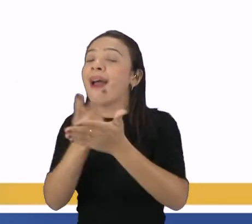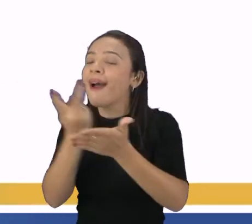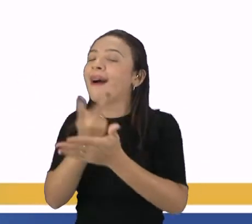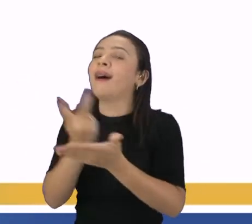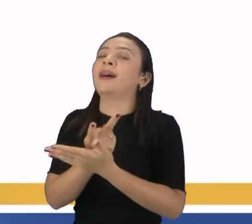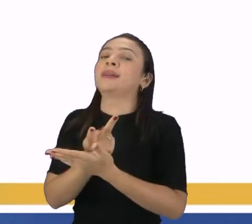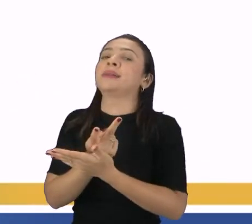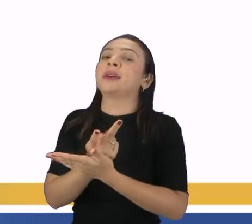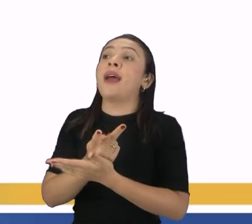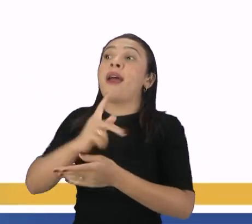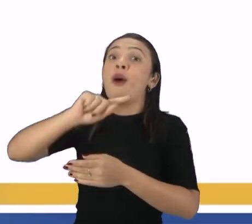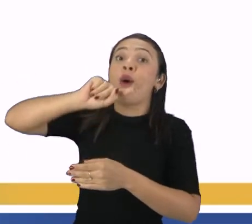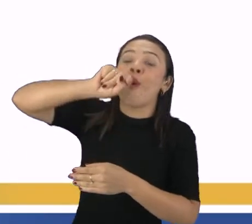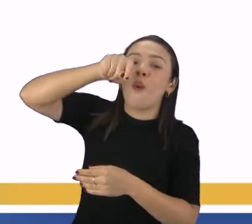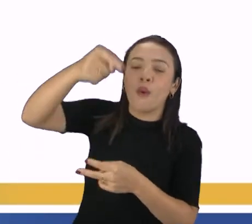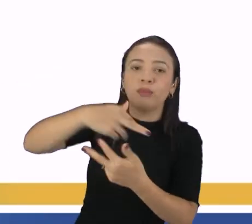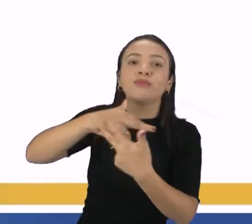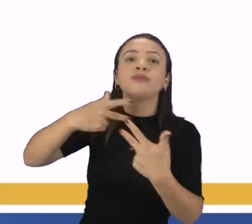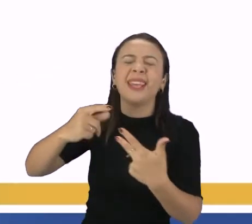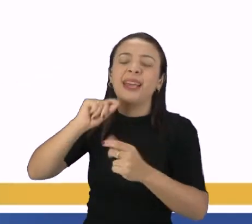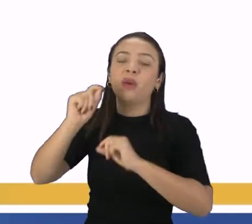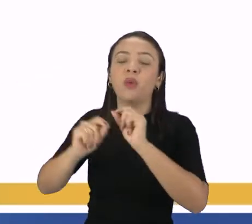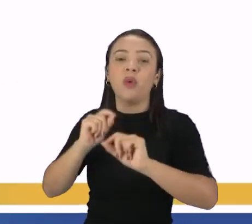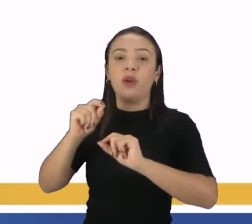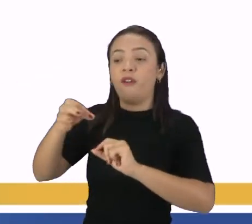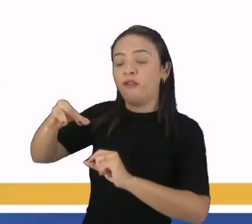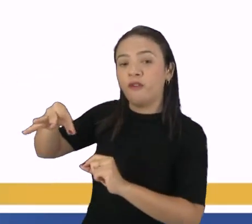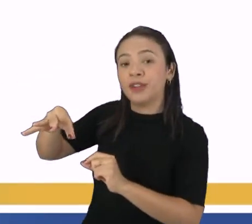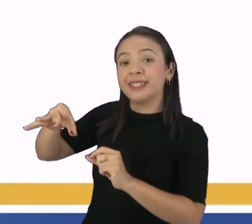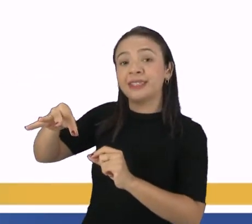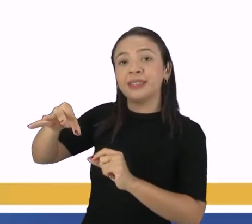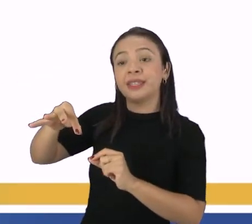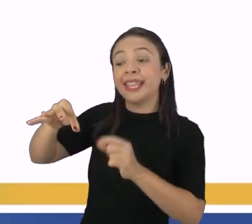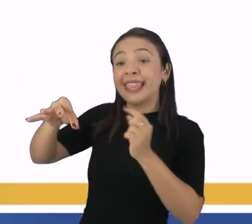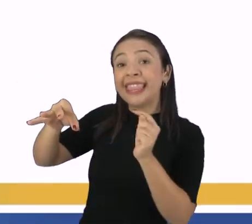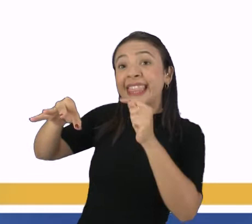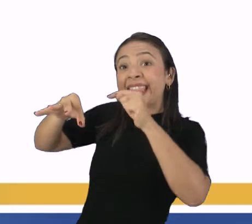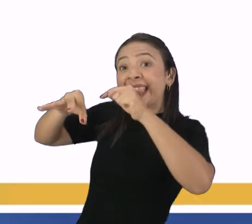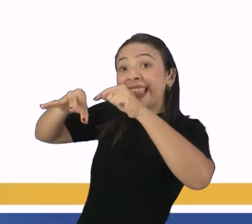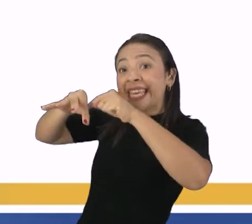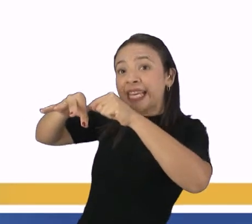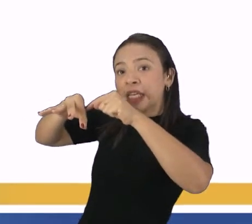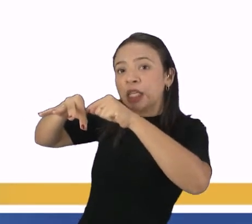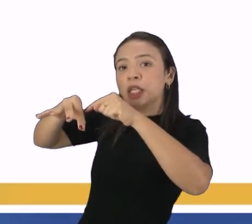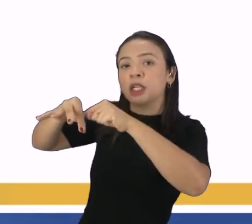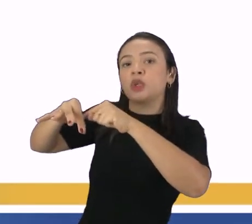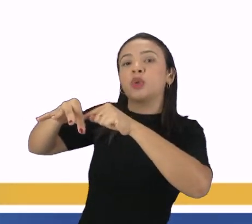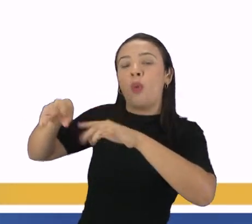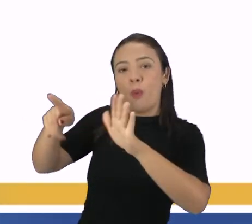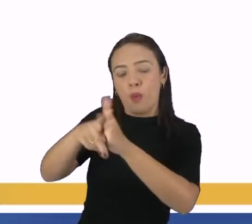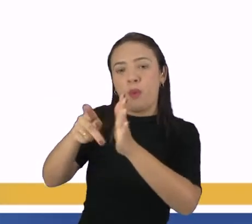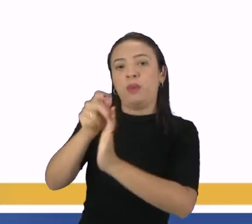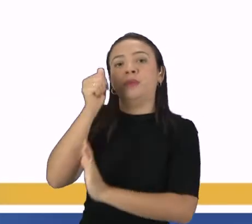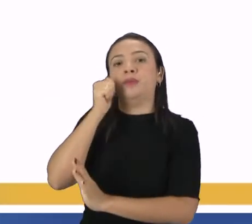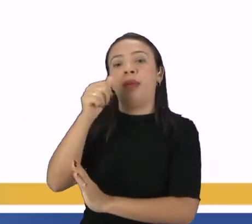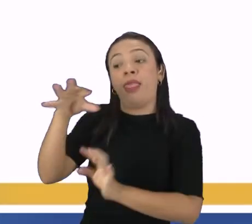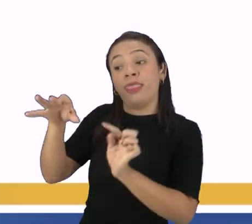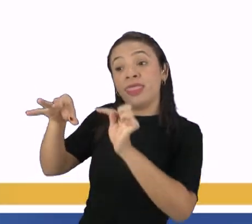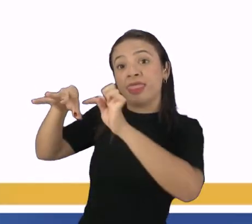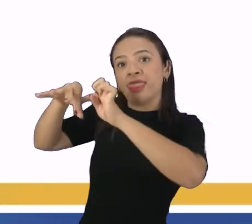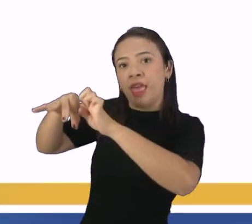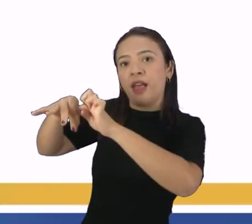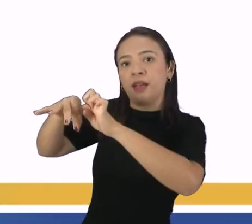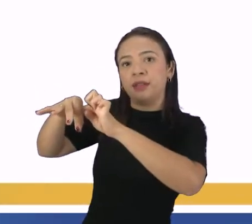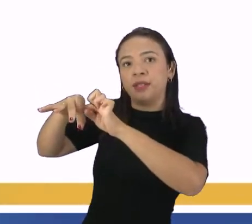outra coisa. Vagina é um órgão, um órgão interno do sistema reprodutor feminino, tá? Ele não é externo, ele é interno,